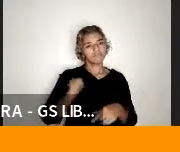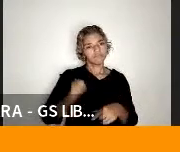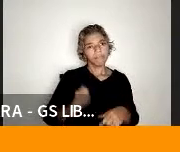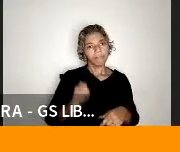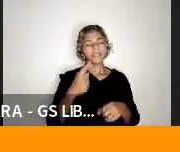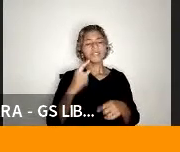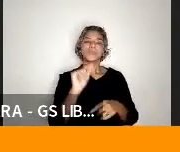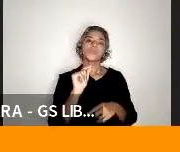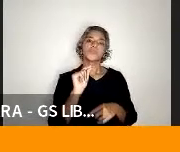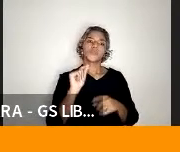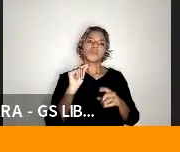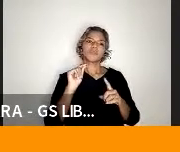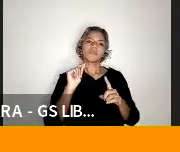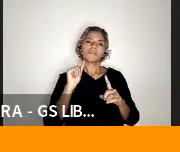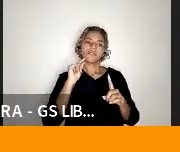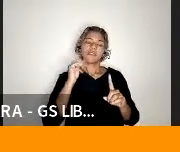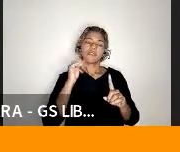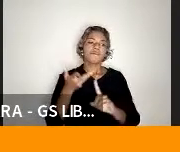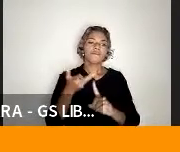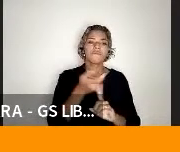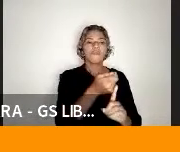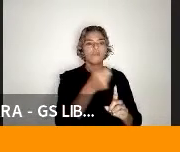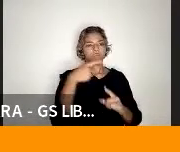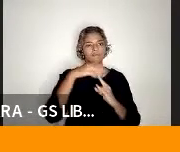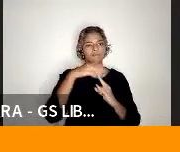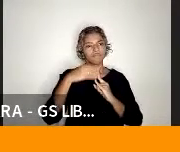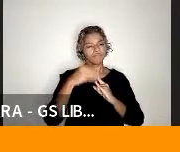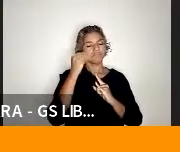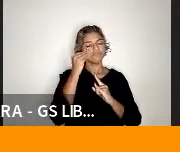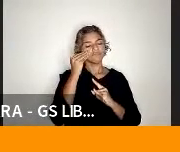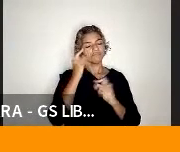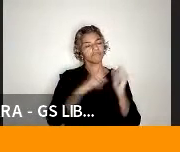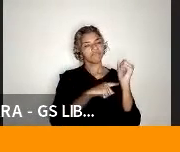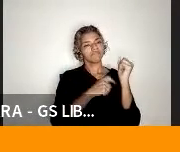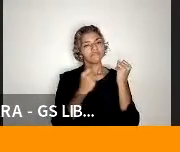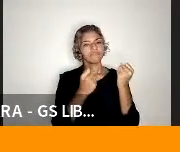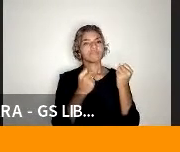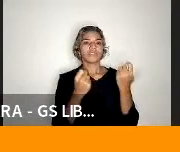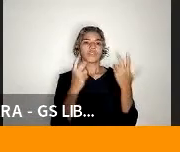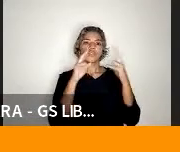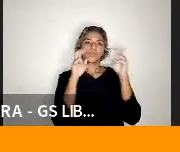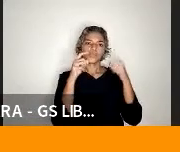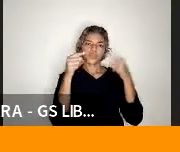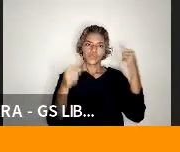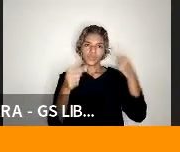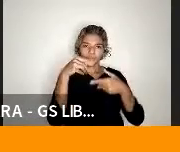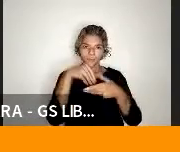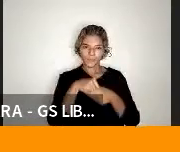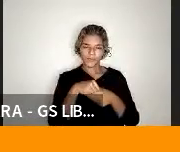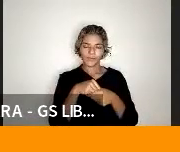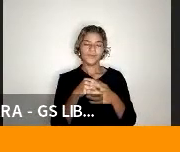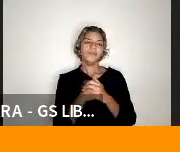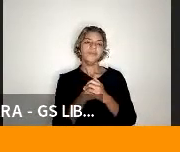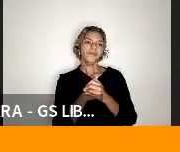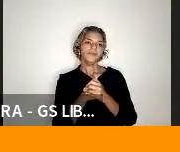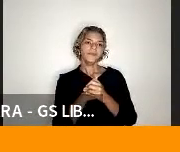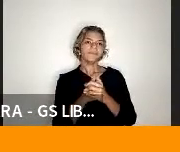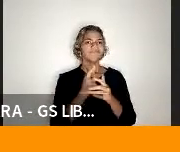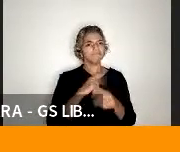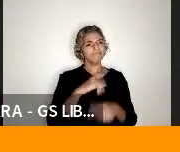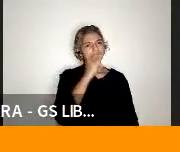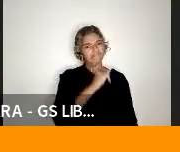fortalecer a transversalidade dessas discussões de diversidade na instituição. E aí são alguns exemplos, né, de eventos que a gente